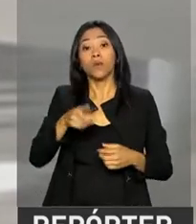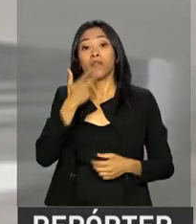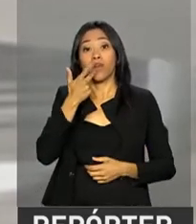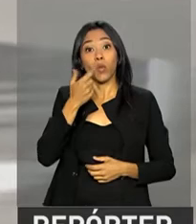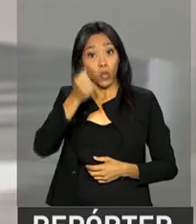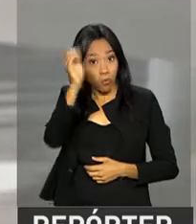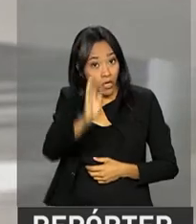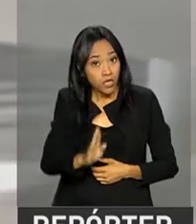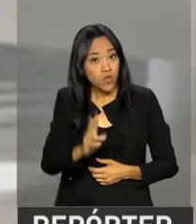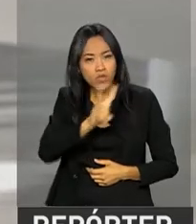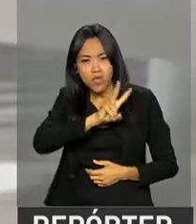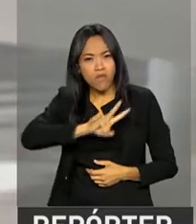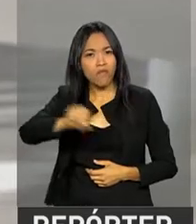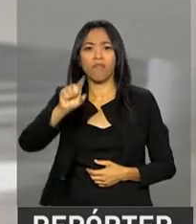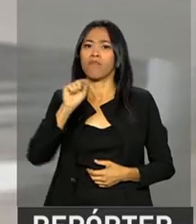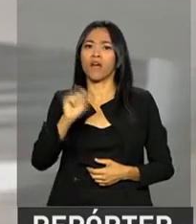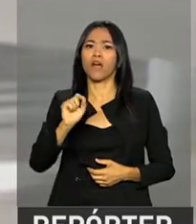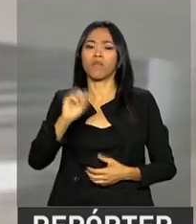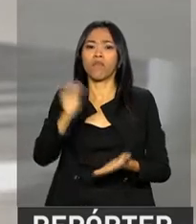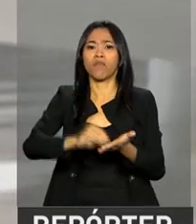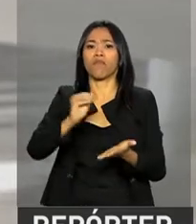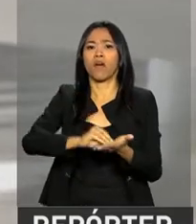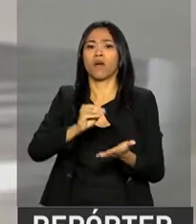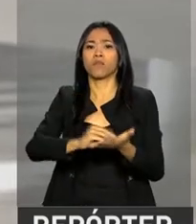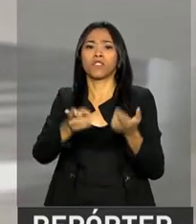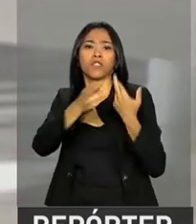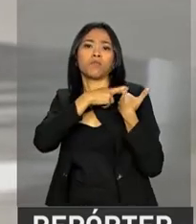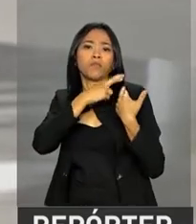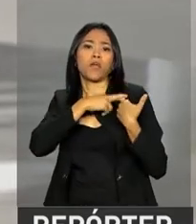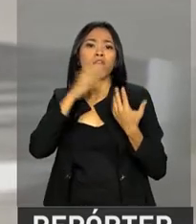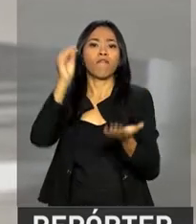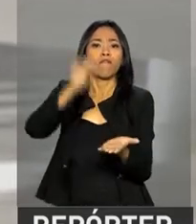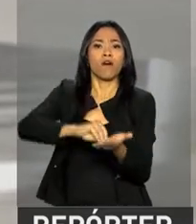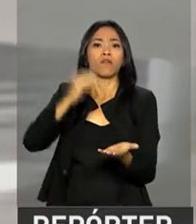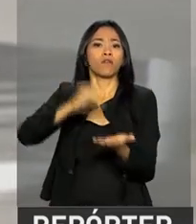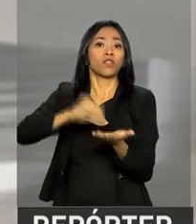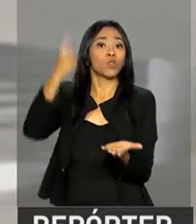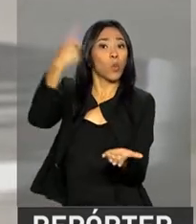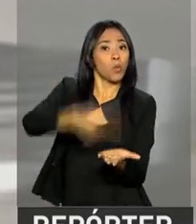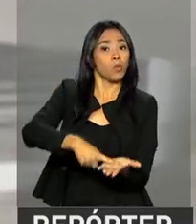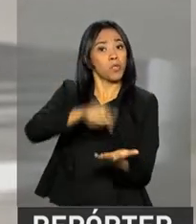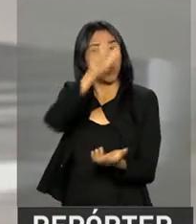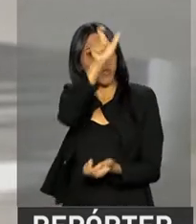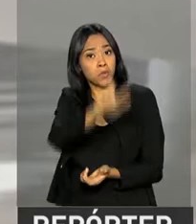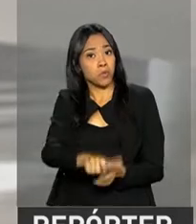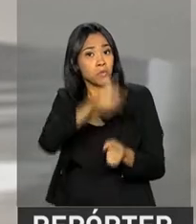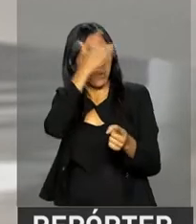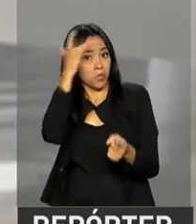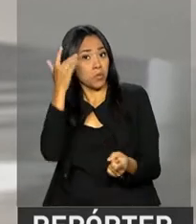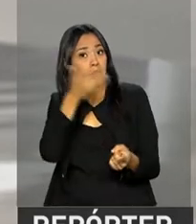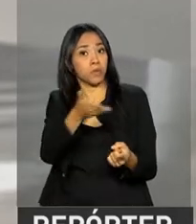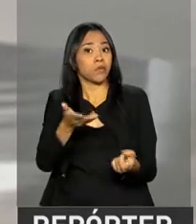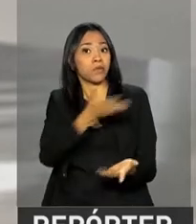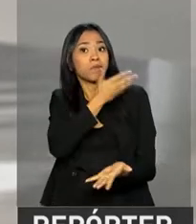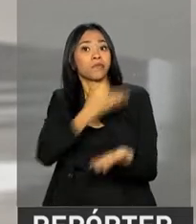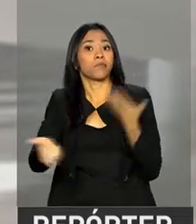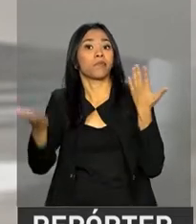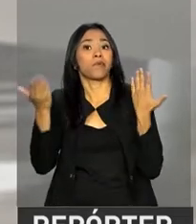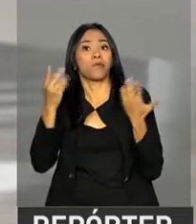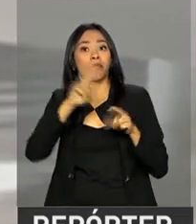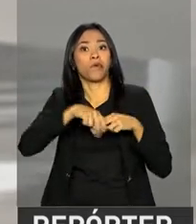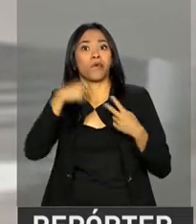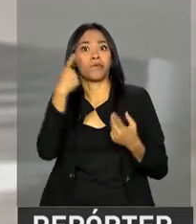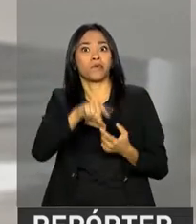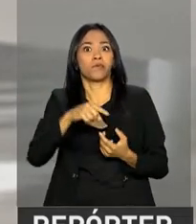não será pautado pela irresponsabilidade e falta de compromisso de alguém que se perdeu pelas próprias ambições